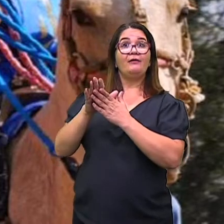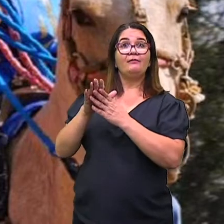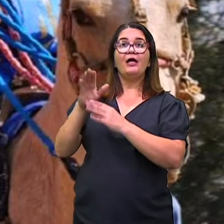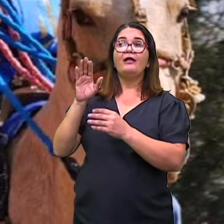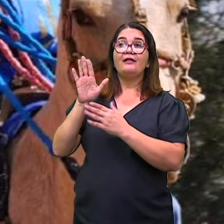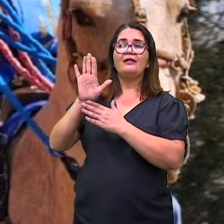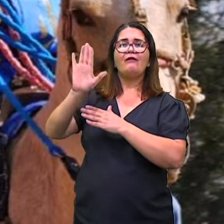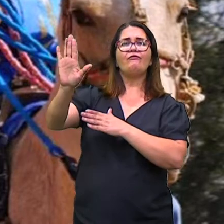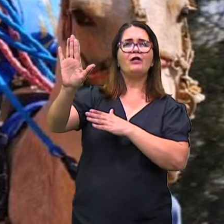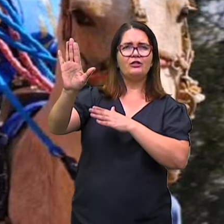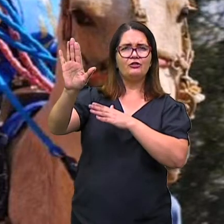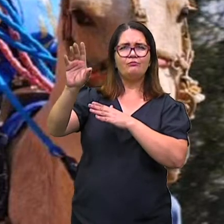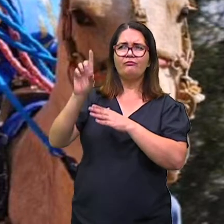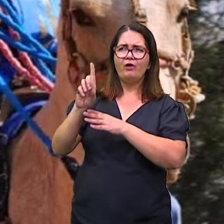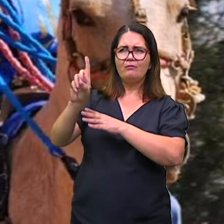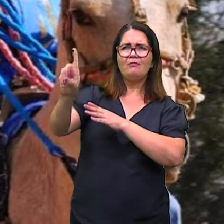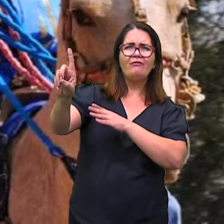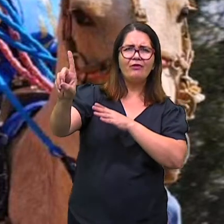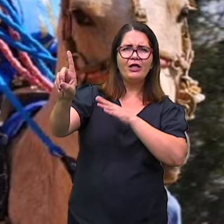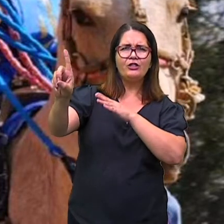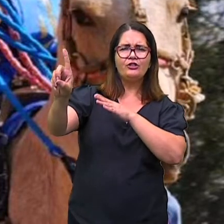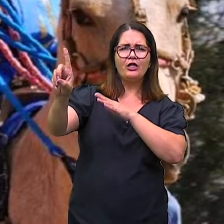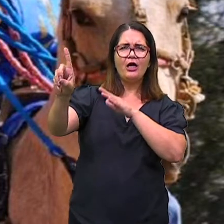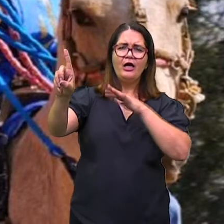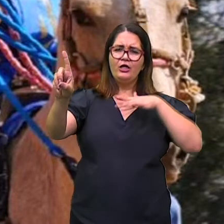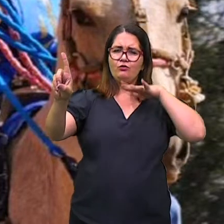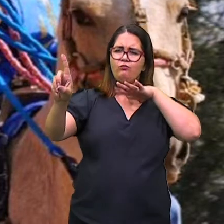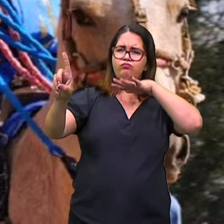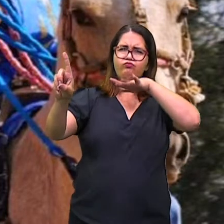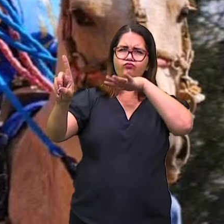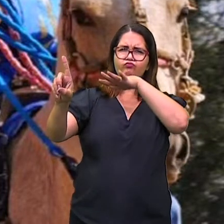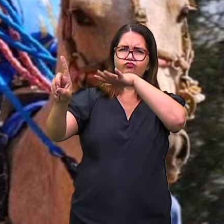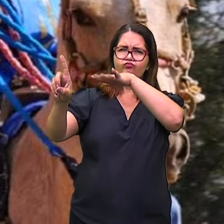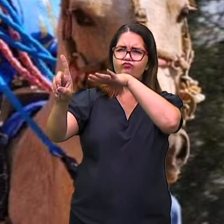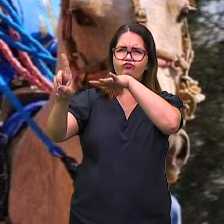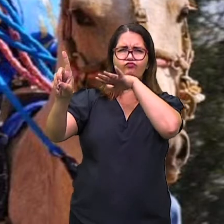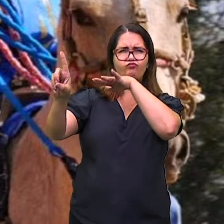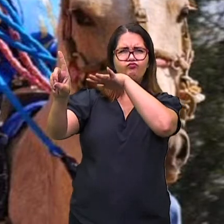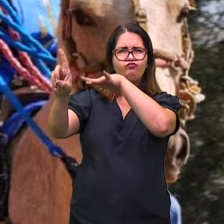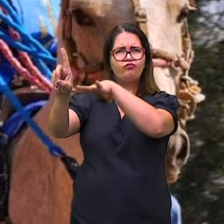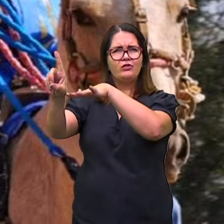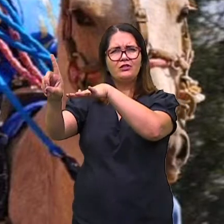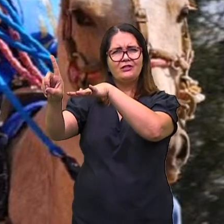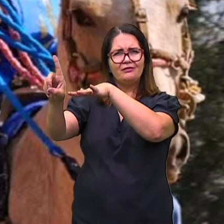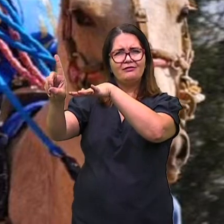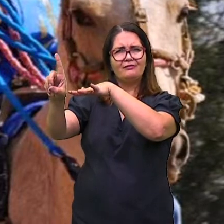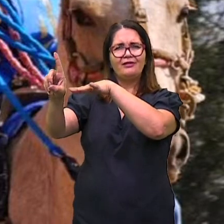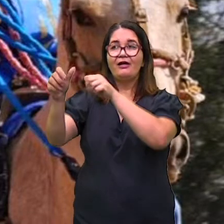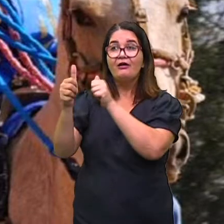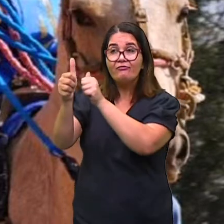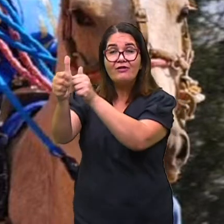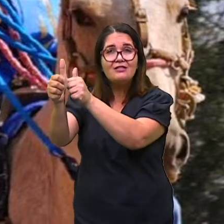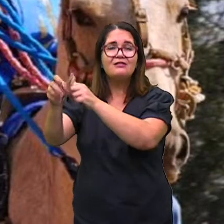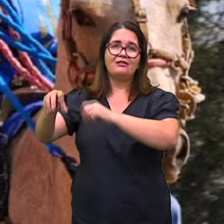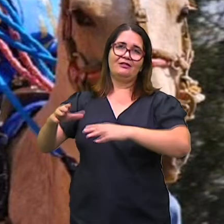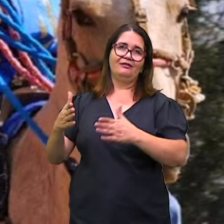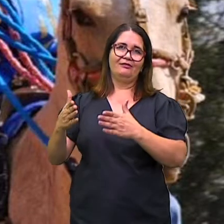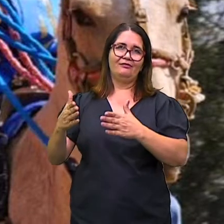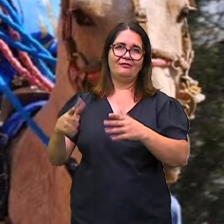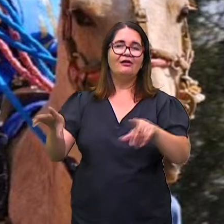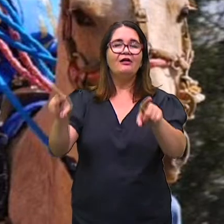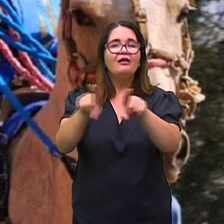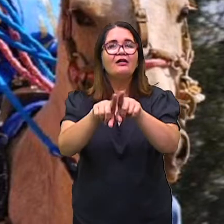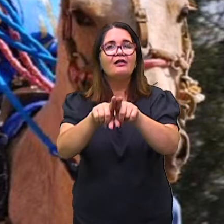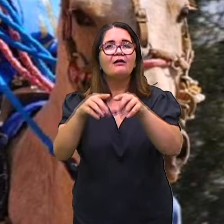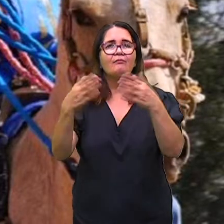Eles seguem à frente para a casa de um cidadão que se prontificou a lhes fornecer, por